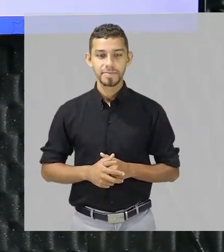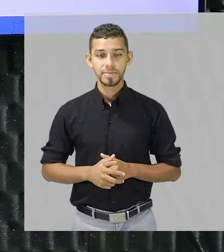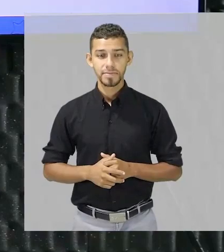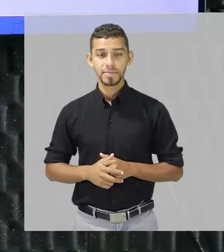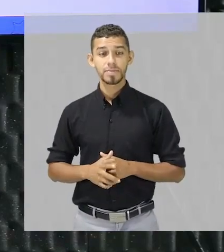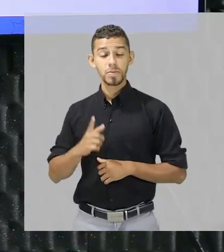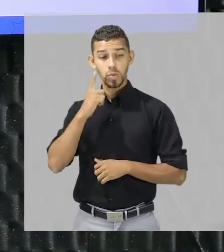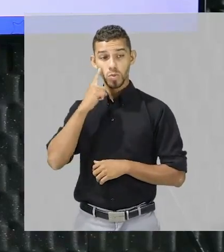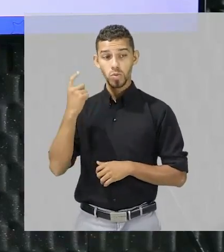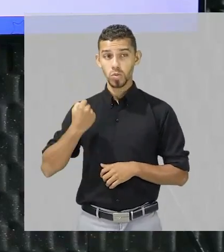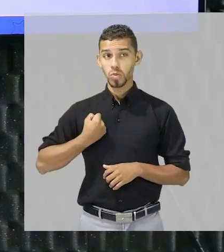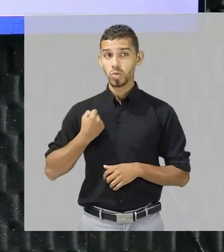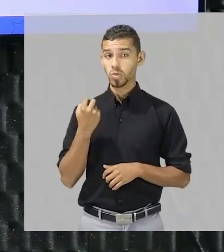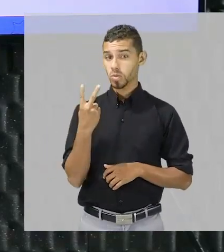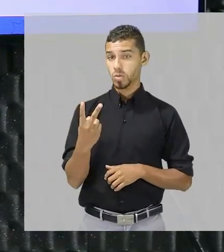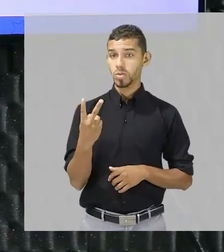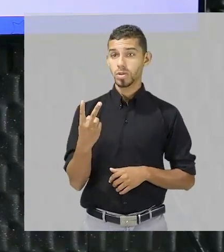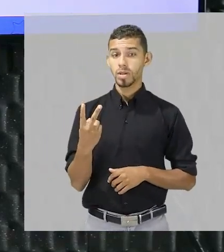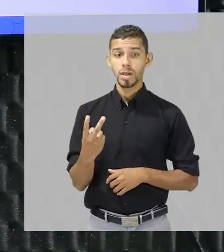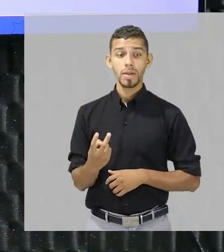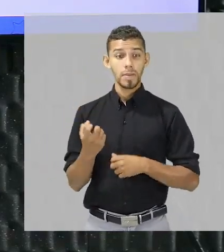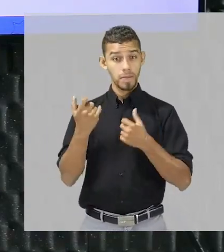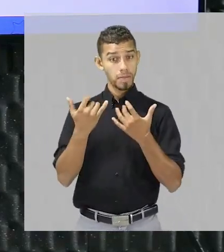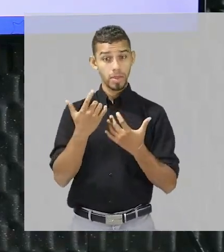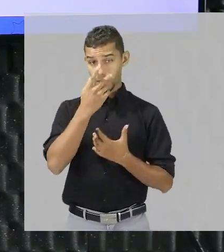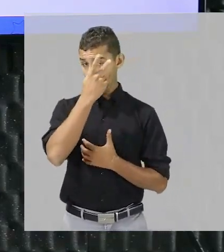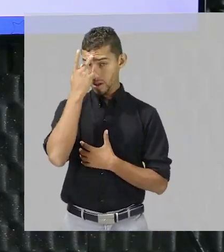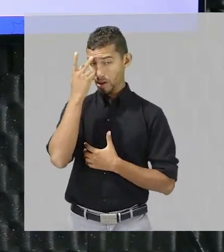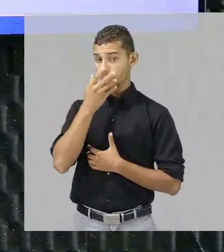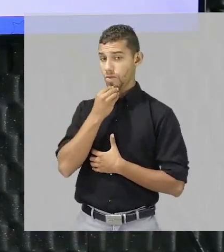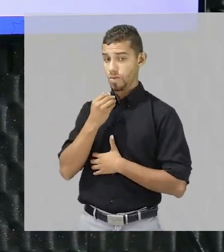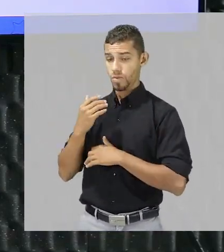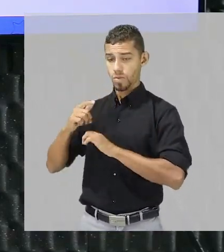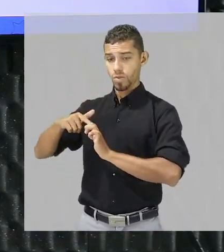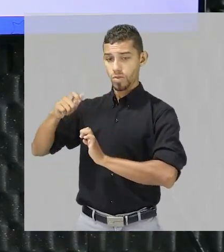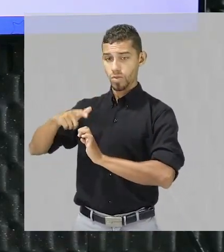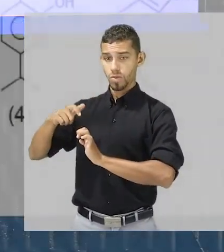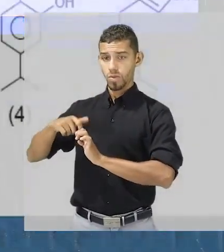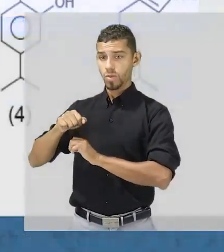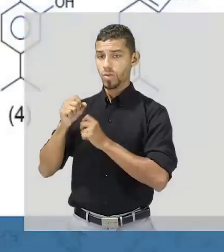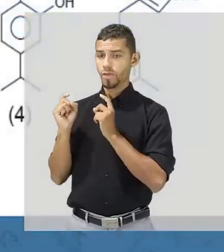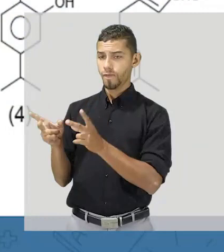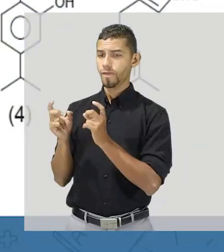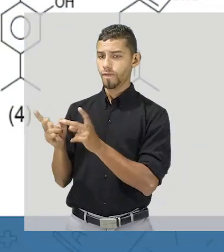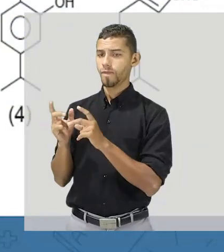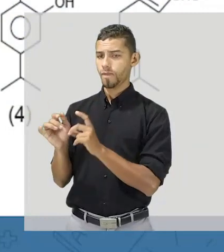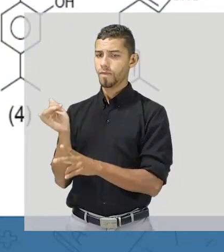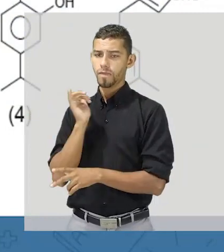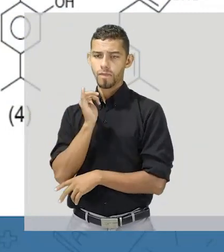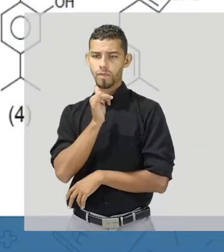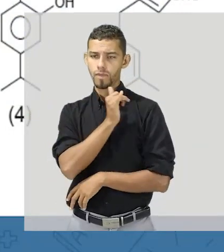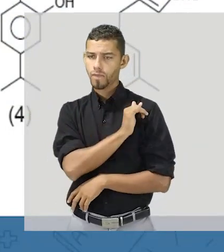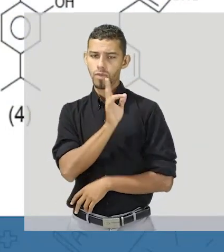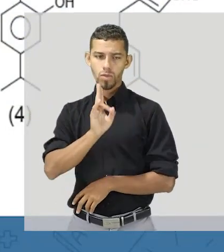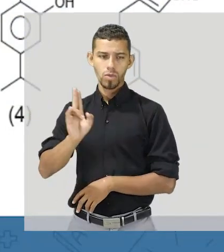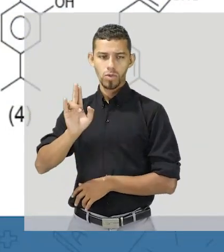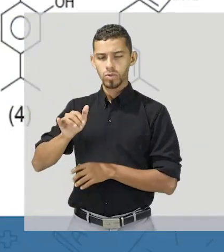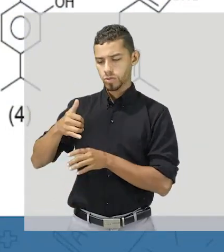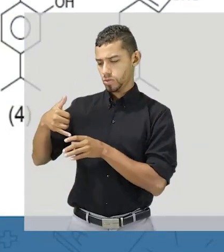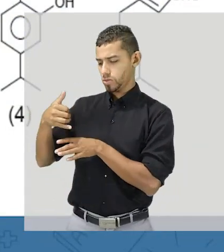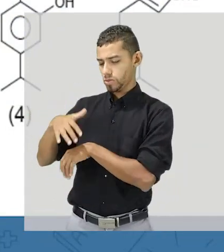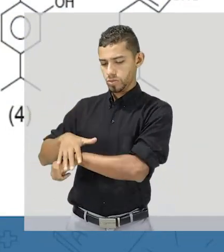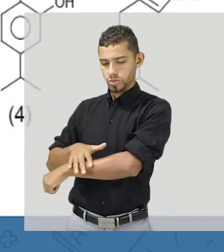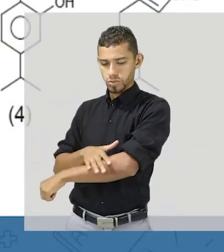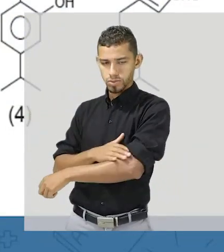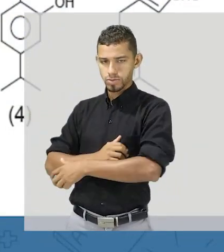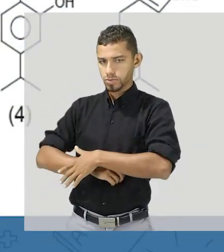Questão número 2. Um microempresário do ramo de cosméticos utiliza óleos